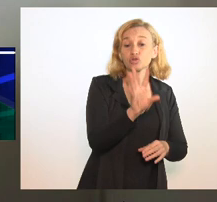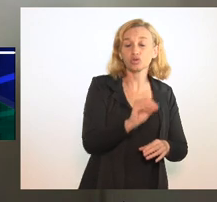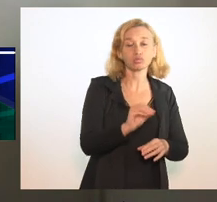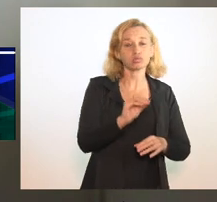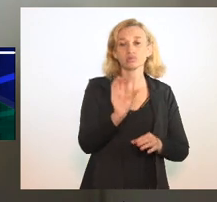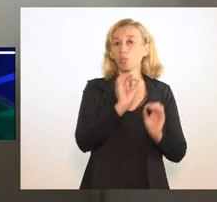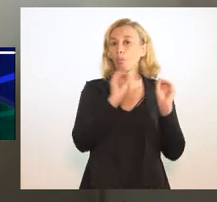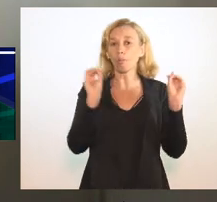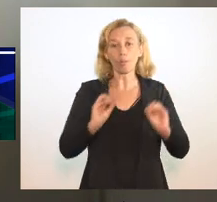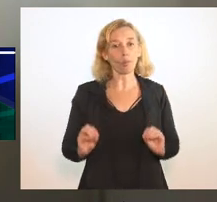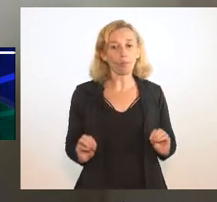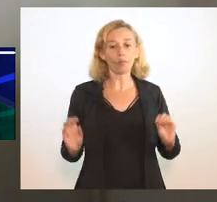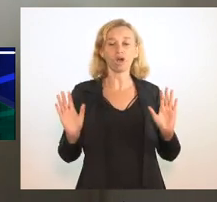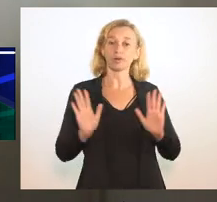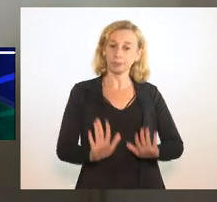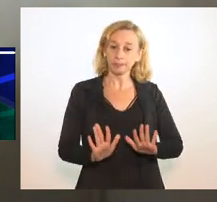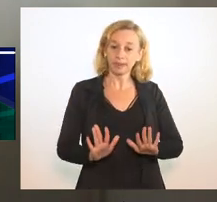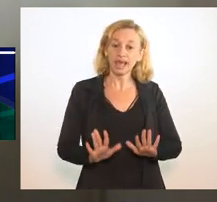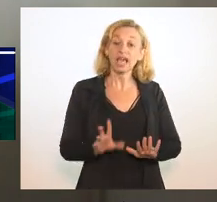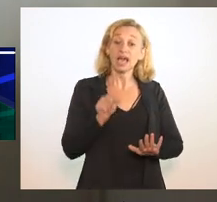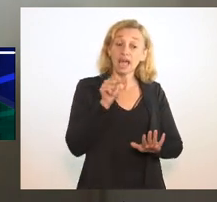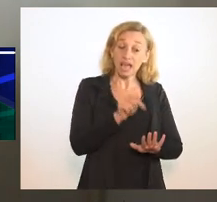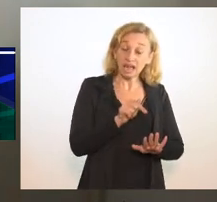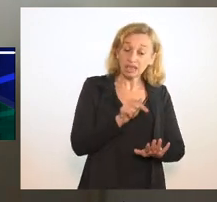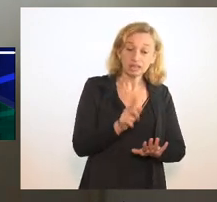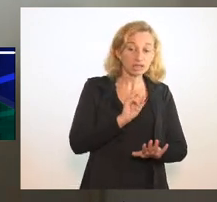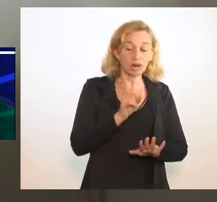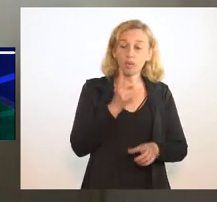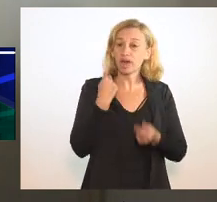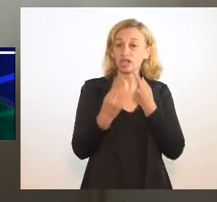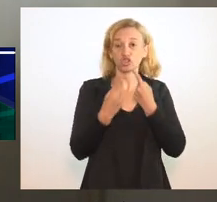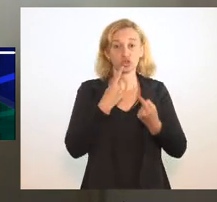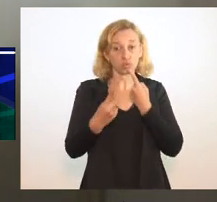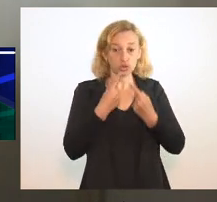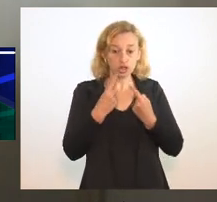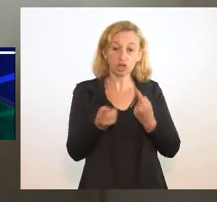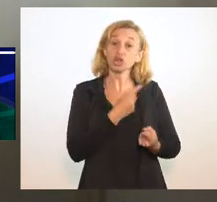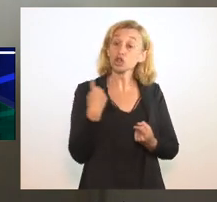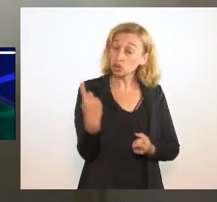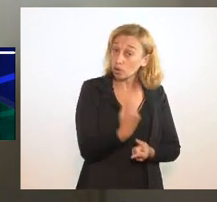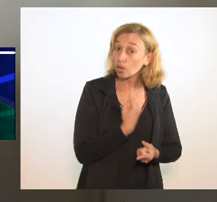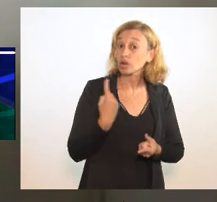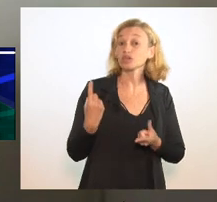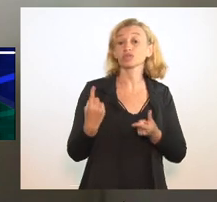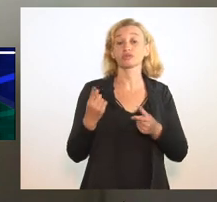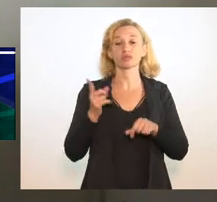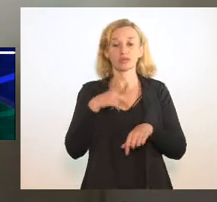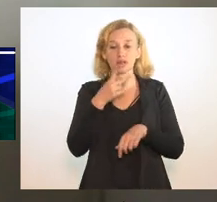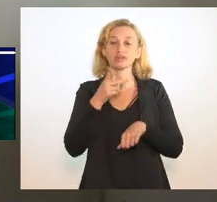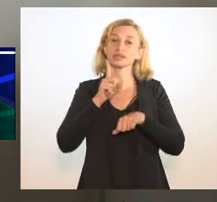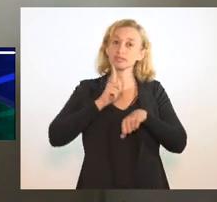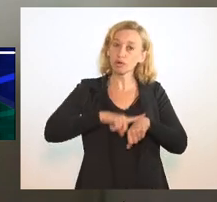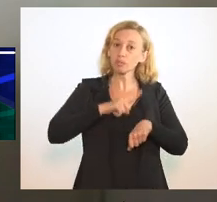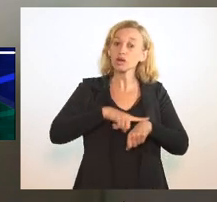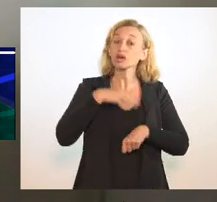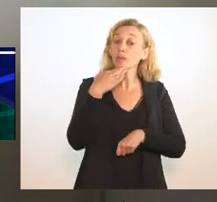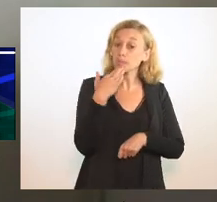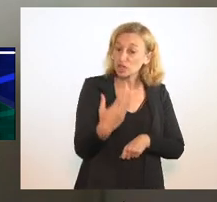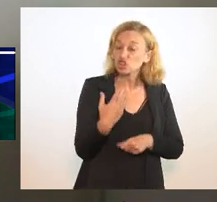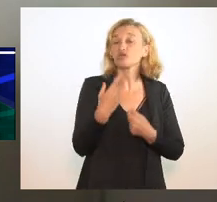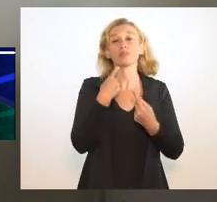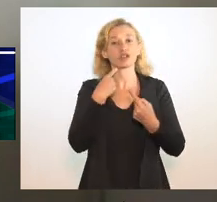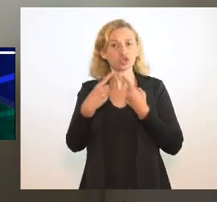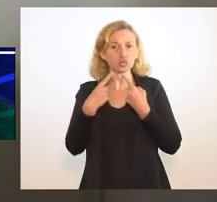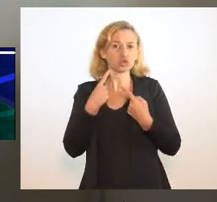nenhum, porque esta não é a discussão que nós estamos travando nesse momento. Então, pedir para